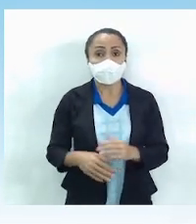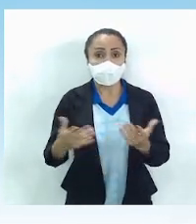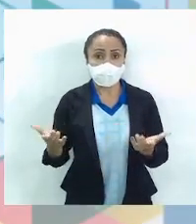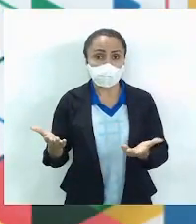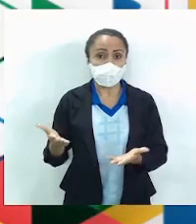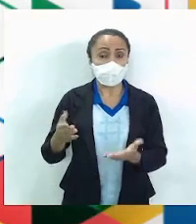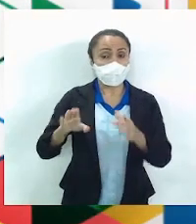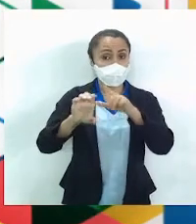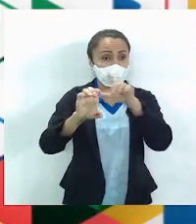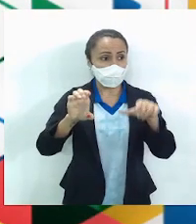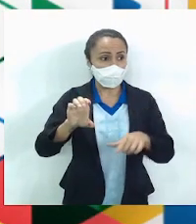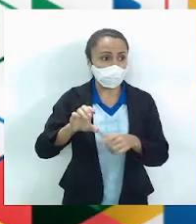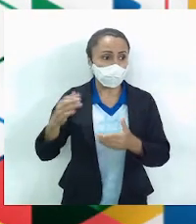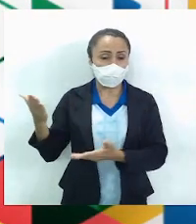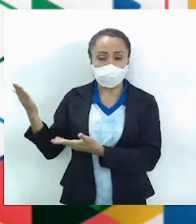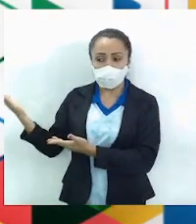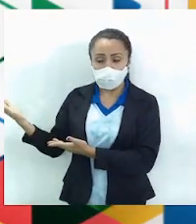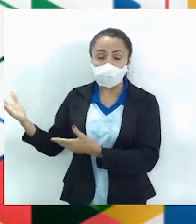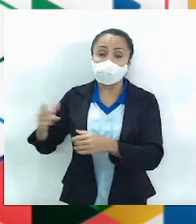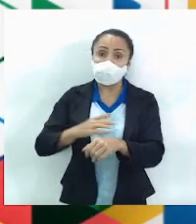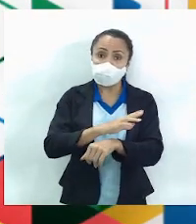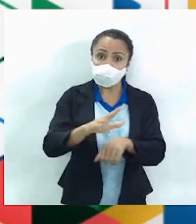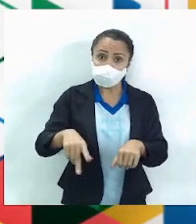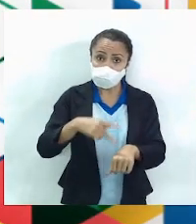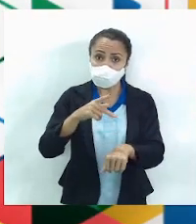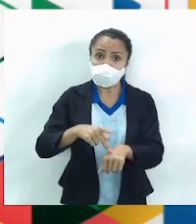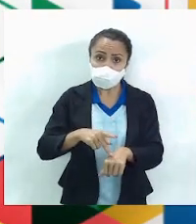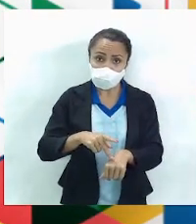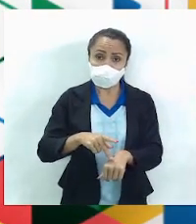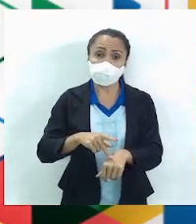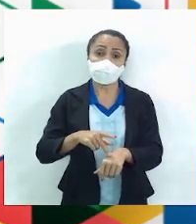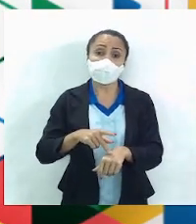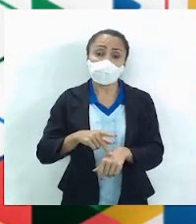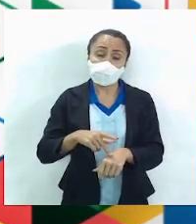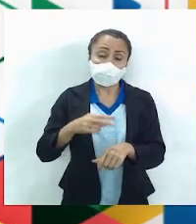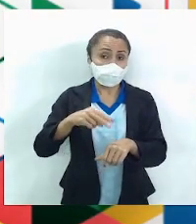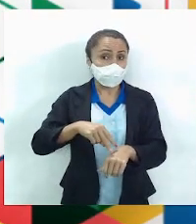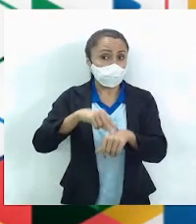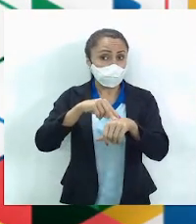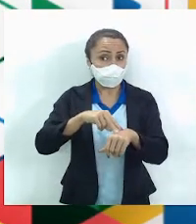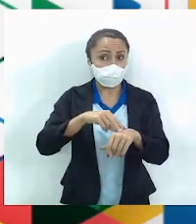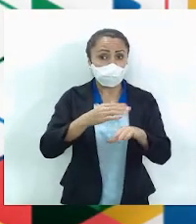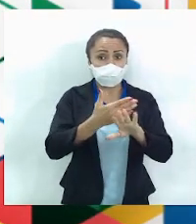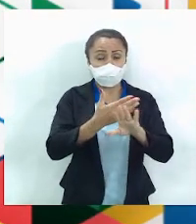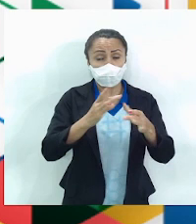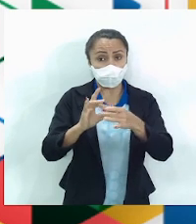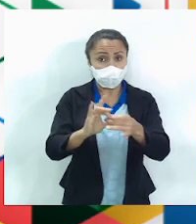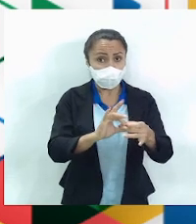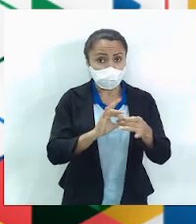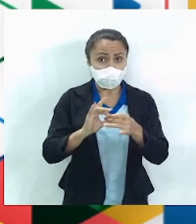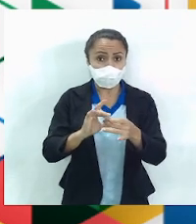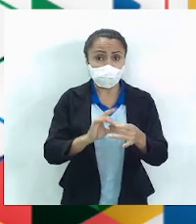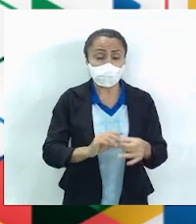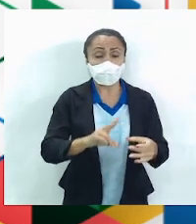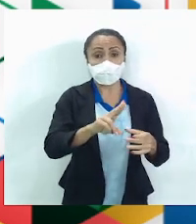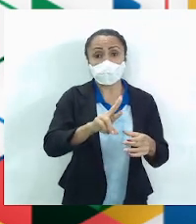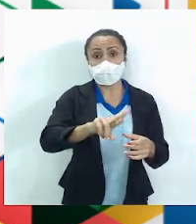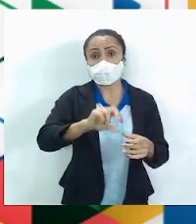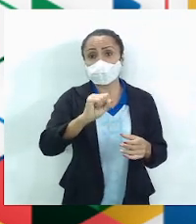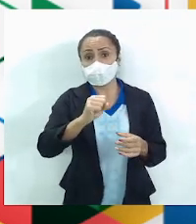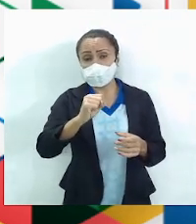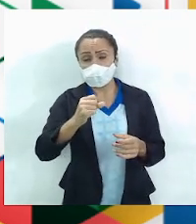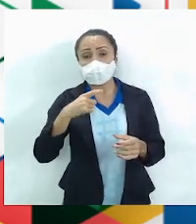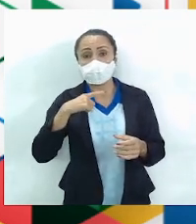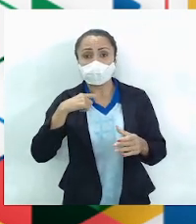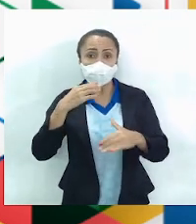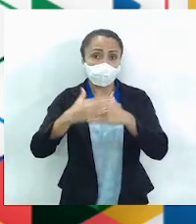Letônia e Lituânia eram países, eram províncias satélites, independentes, mas ligadas à União Soviética, que tiveram seu